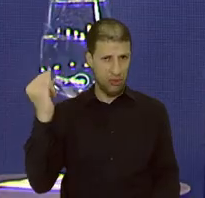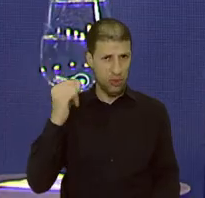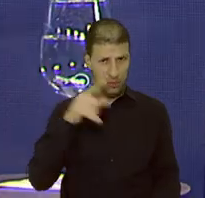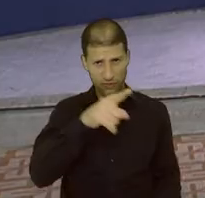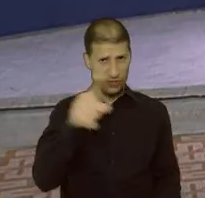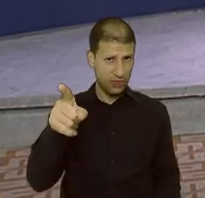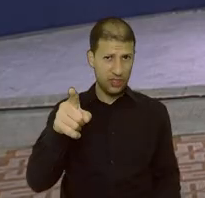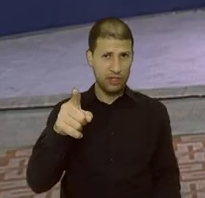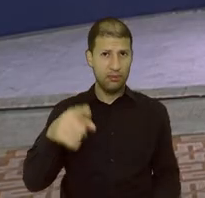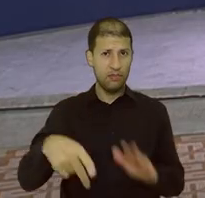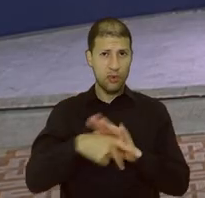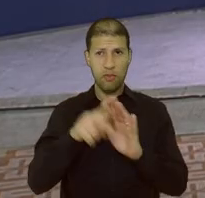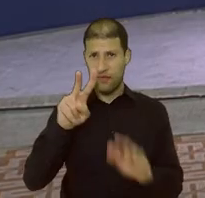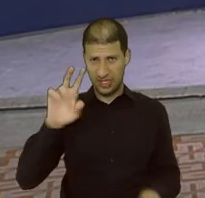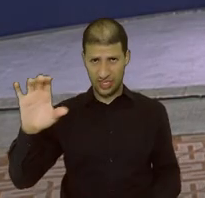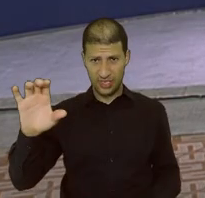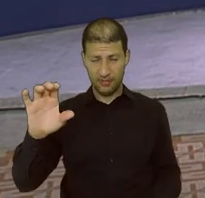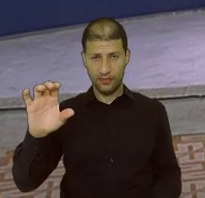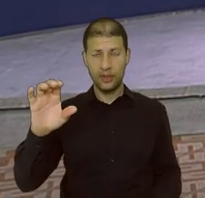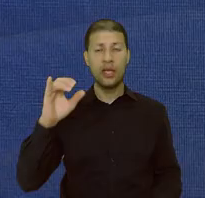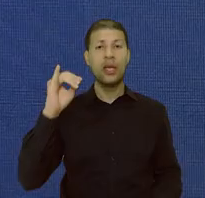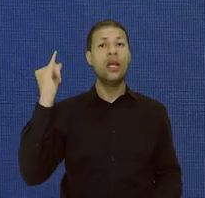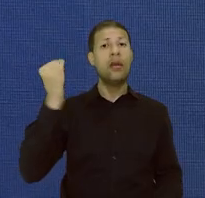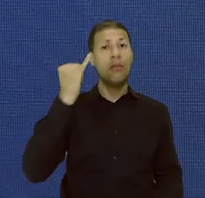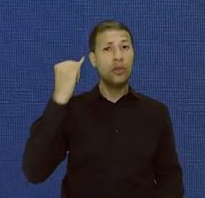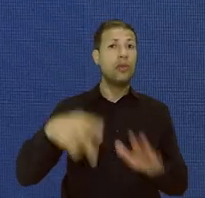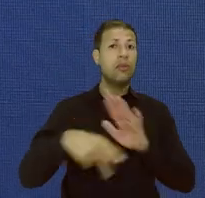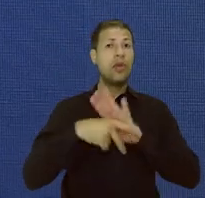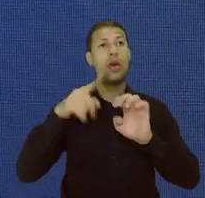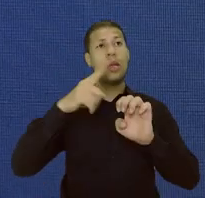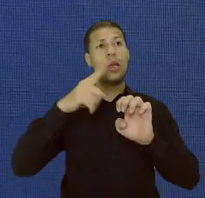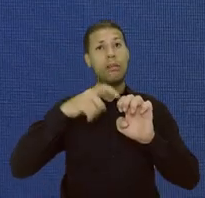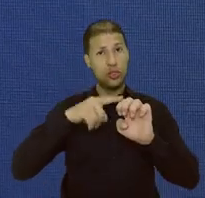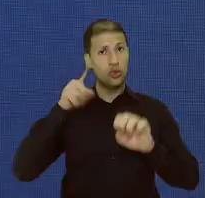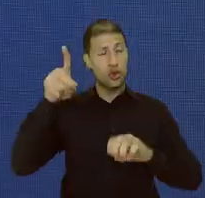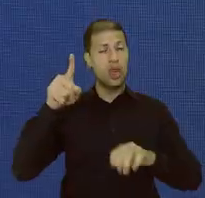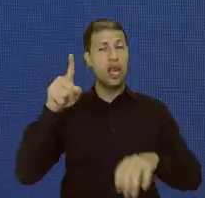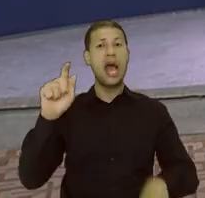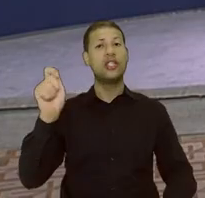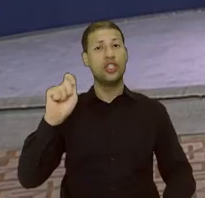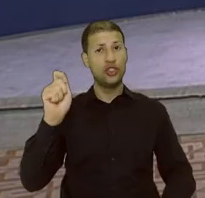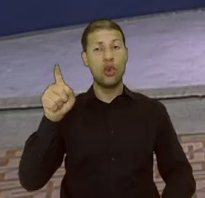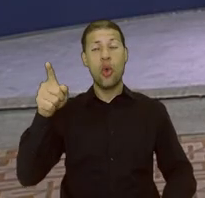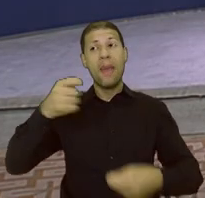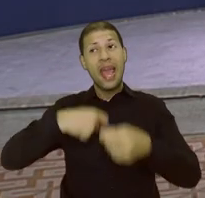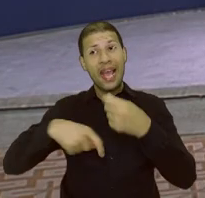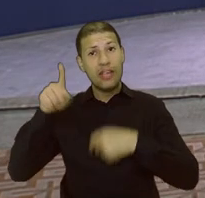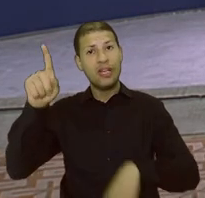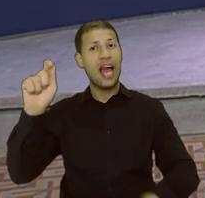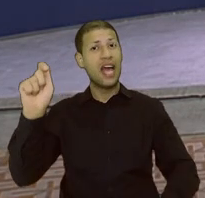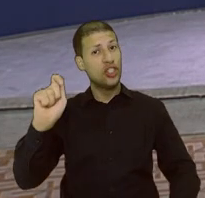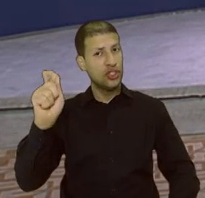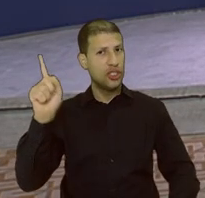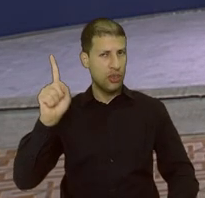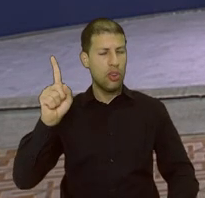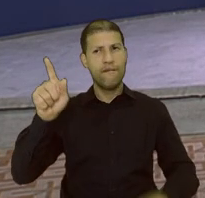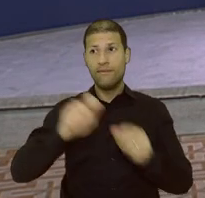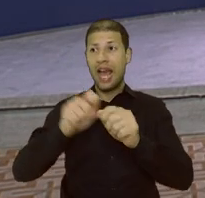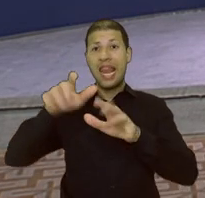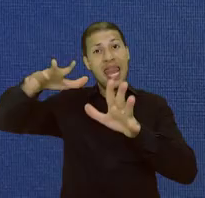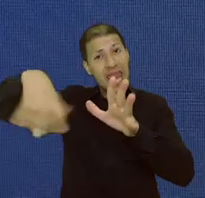ponto de vista de vici ela é relevante do ponto de vista dos empreendedores argentinos Não o mercado é isso que eles façam algo Regional é isso exatamente